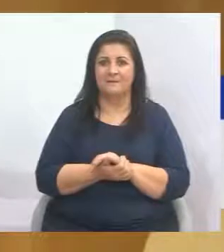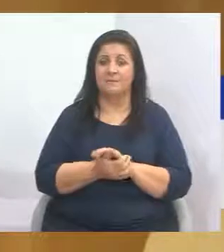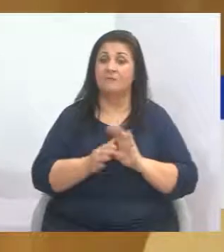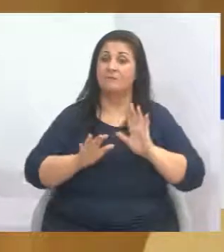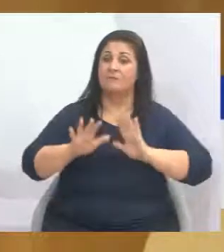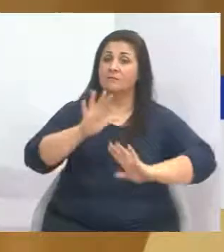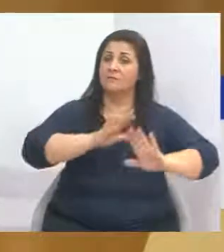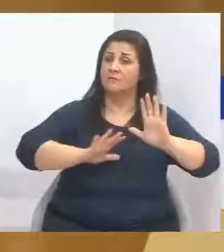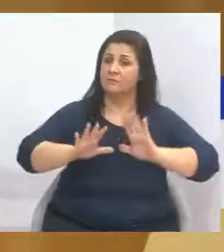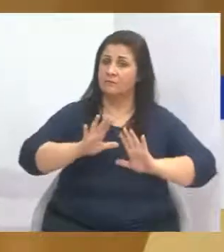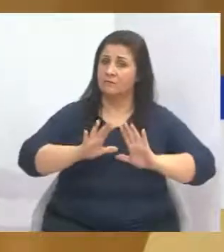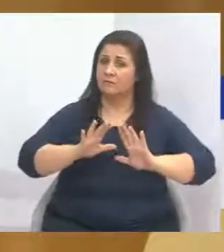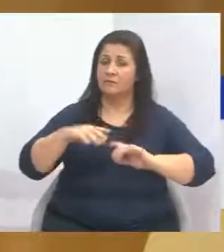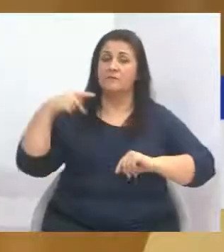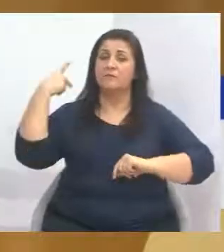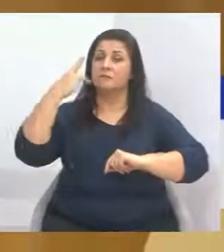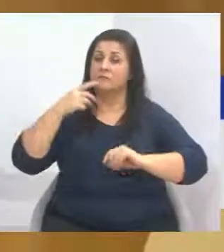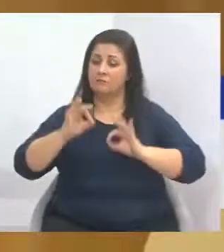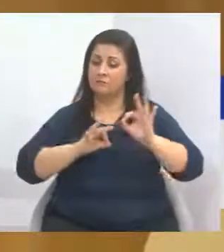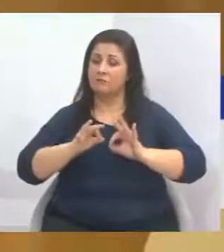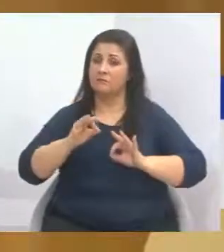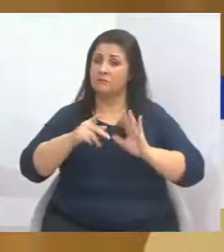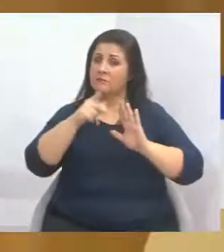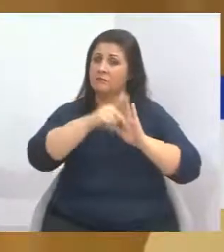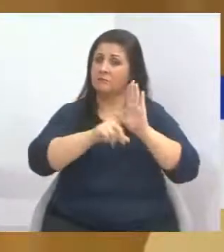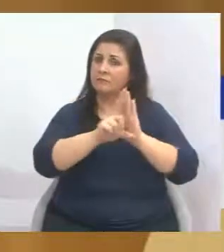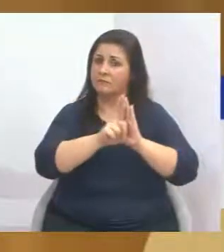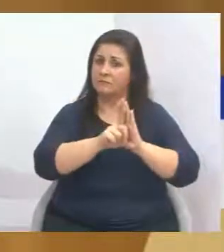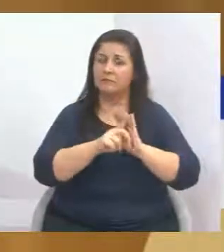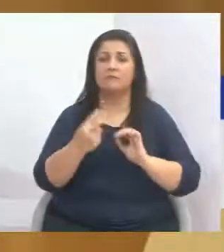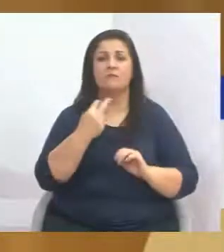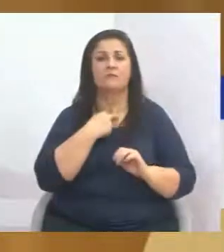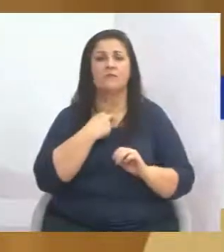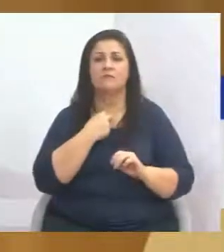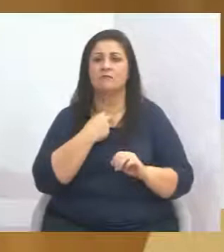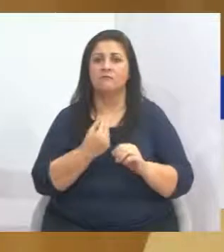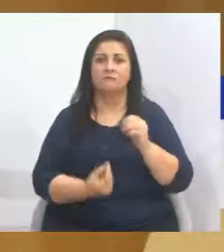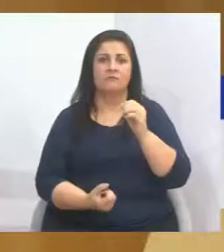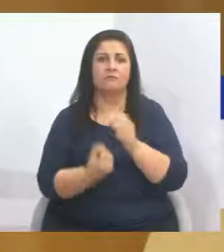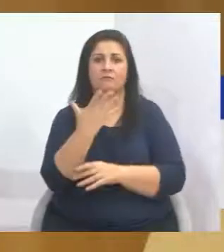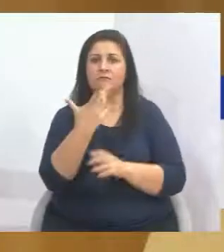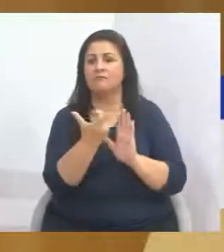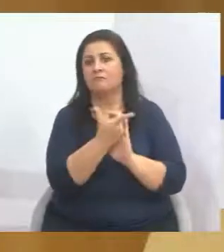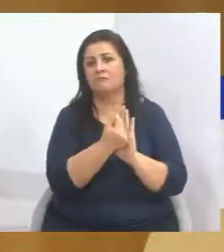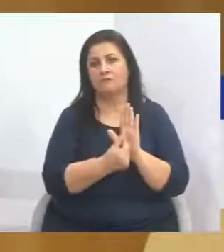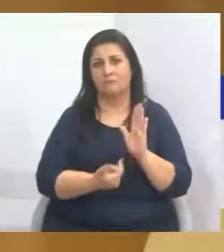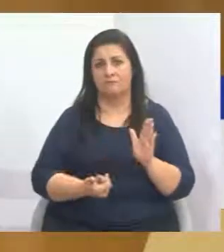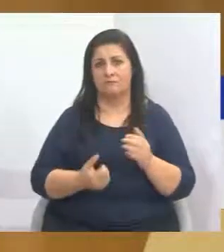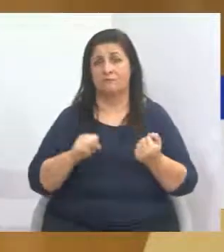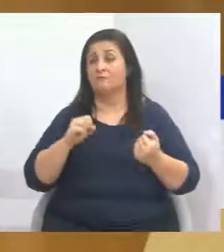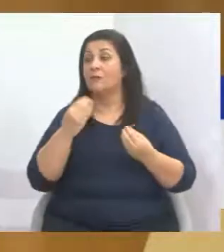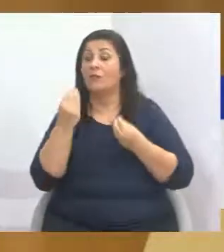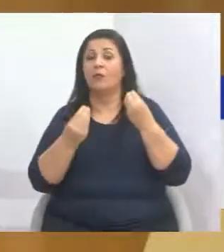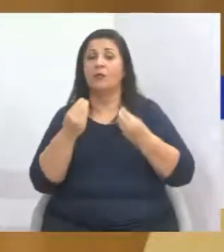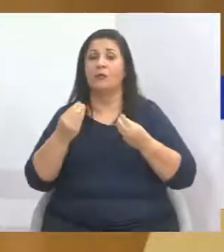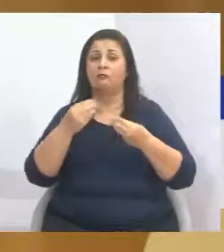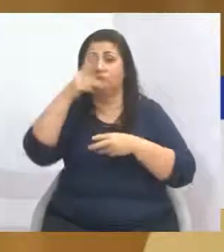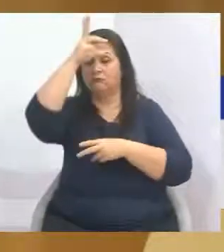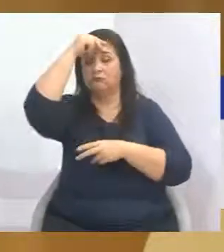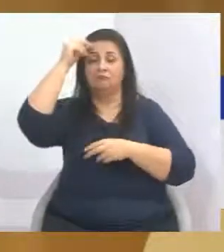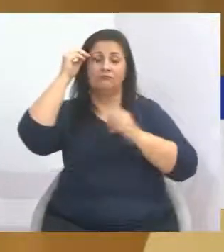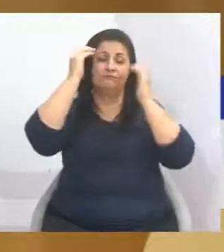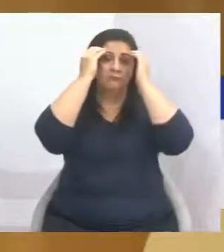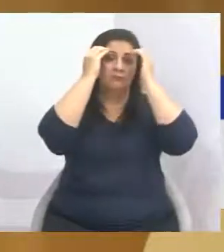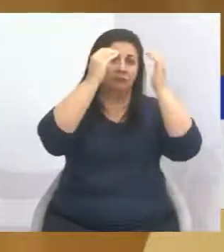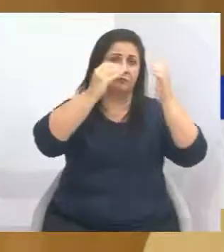cuidado do legislador federal para que não se crie despesas sem que o poder público possa cumprir. Uma